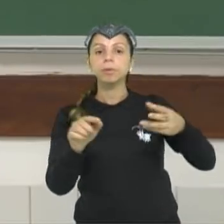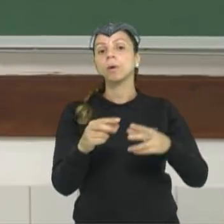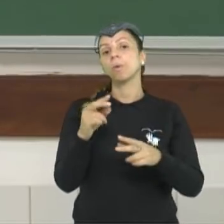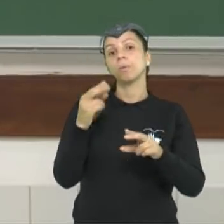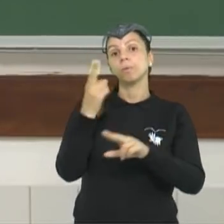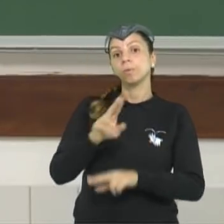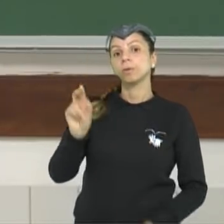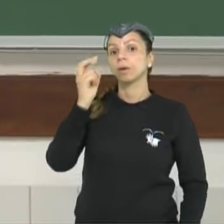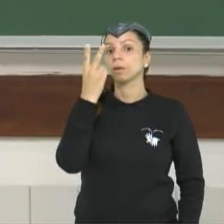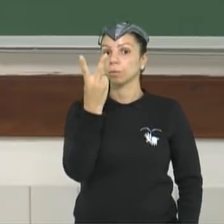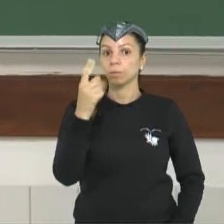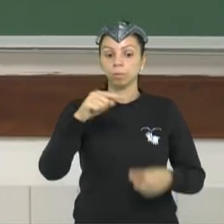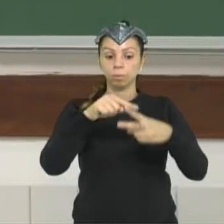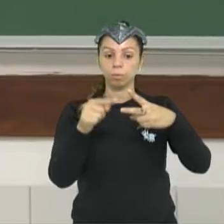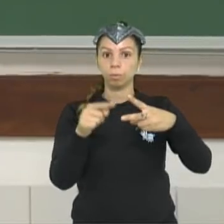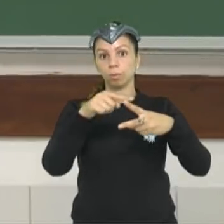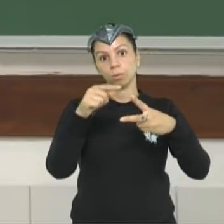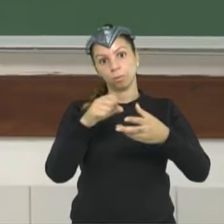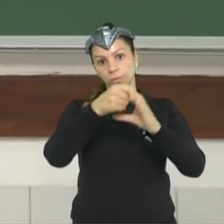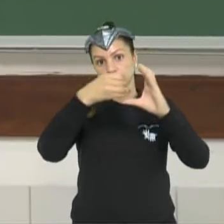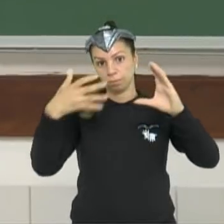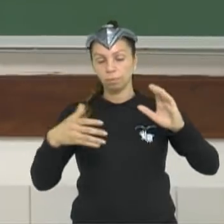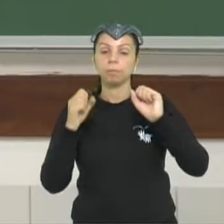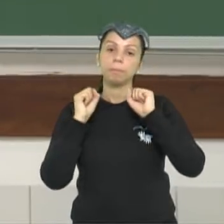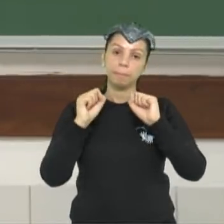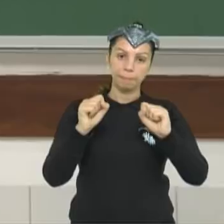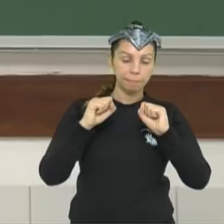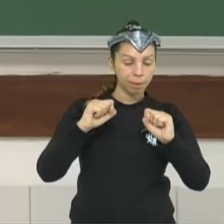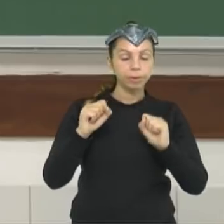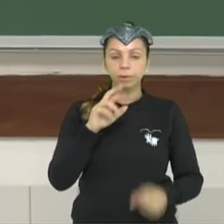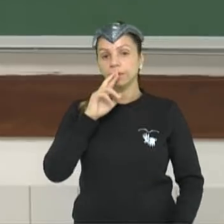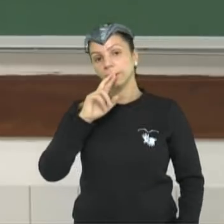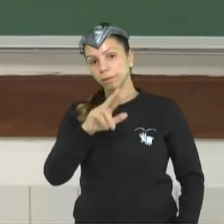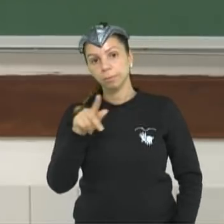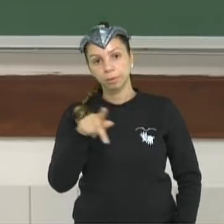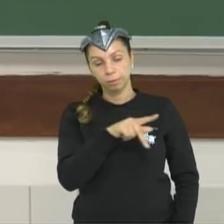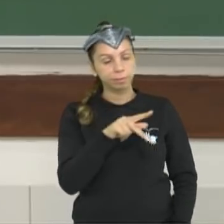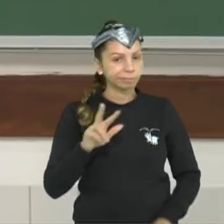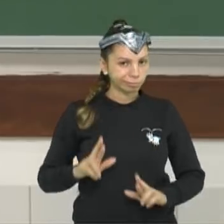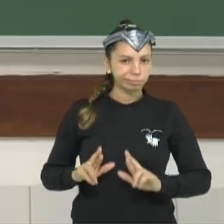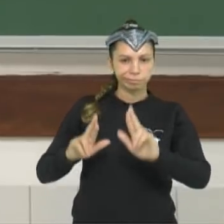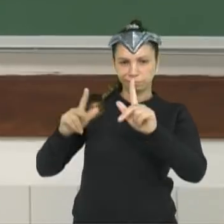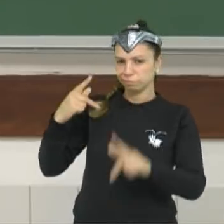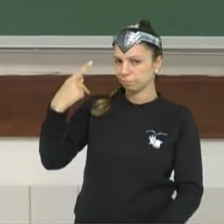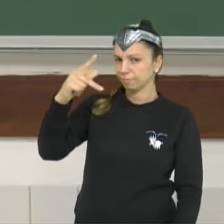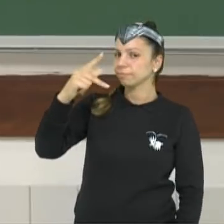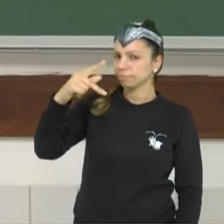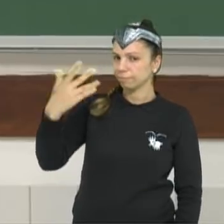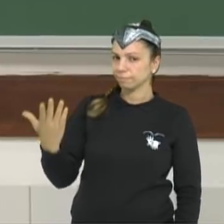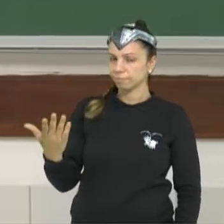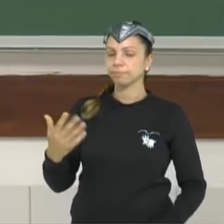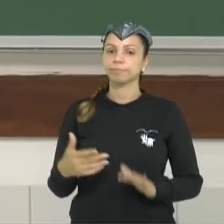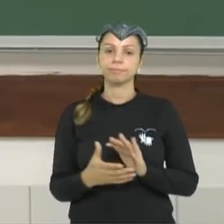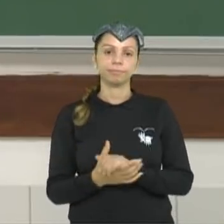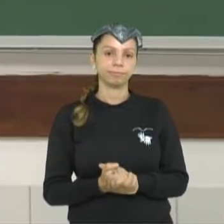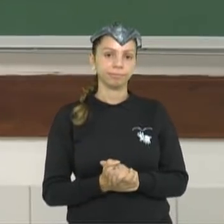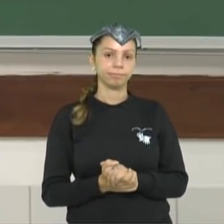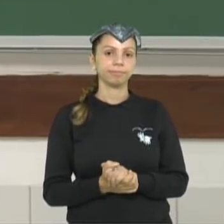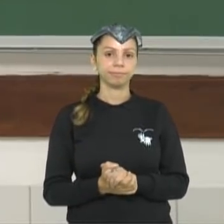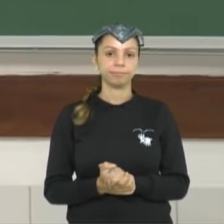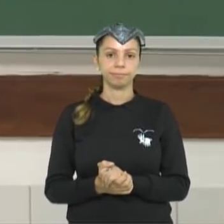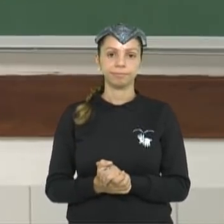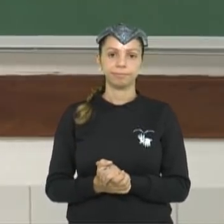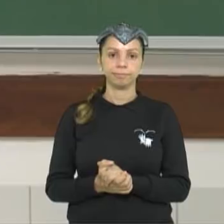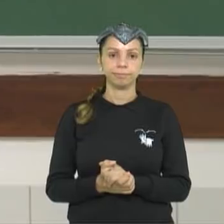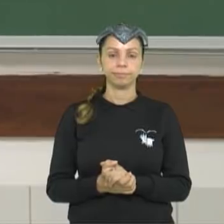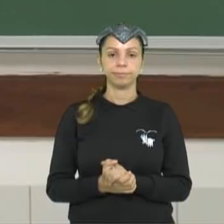apenas duas características. Então, pode ser que a resposta da teacher não seja a mesma resposta sua, ok?